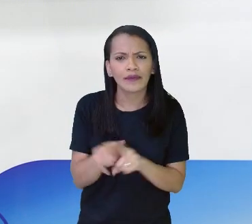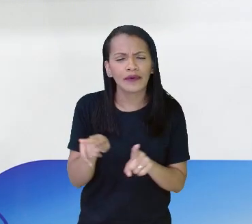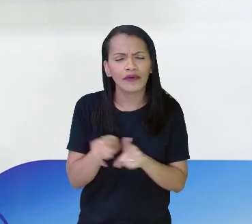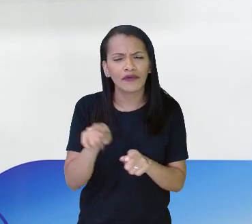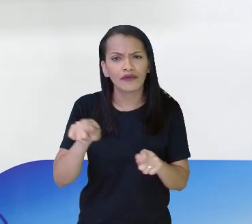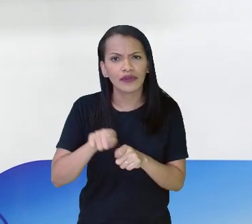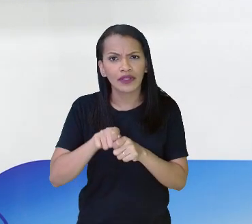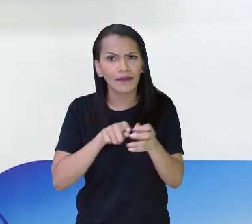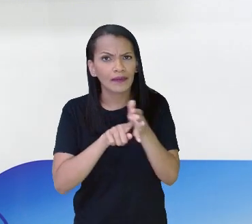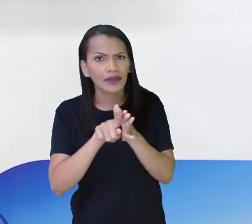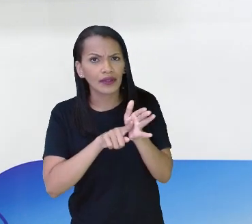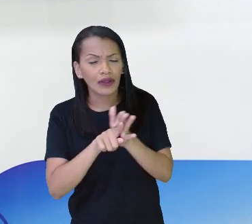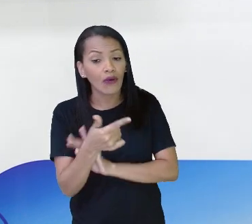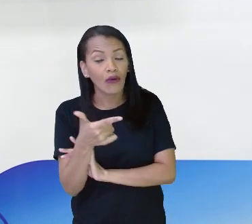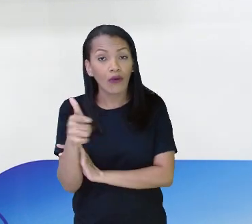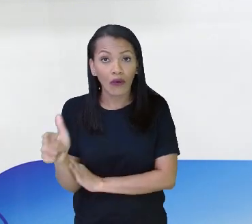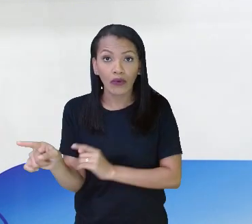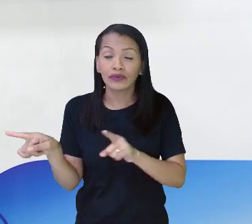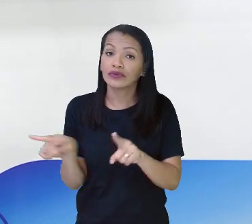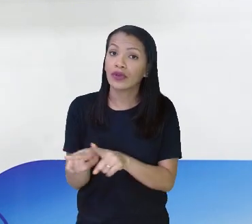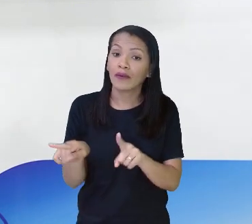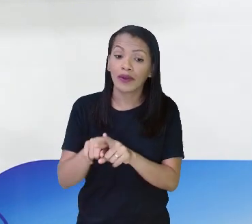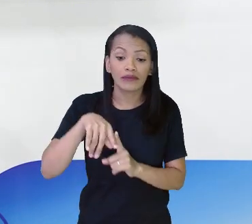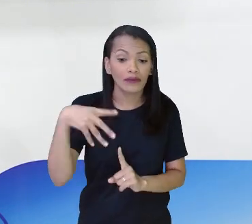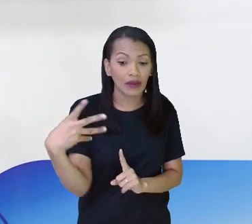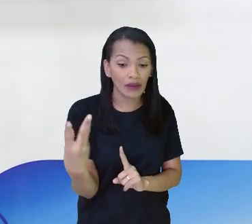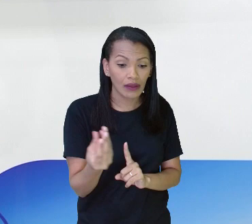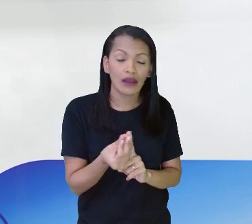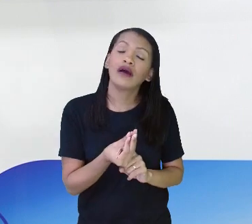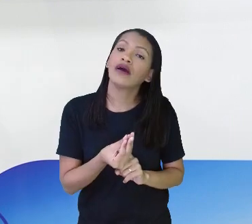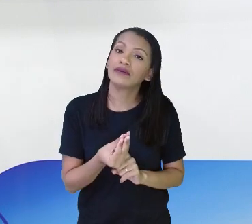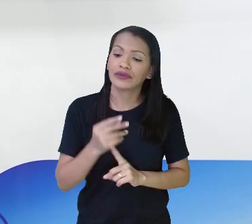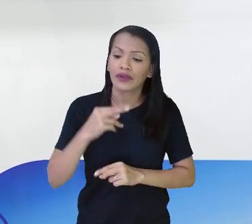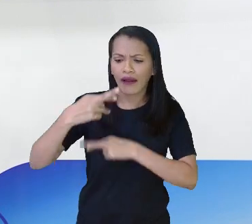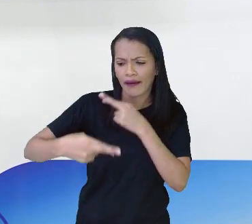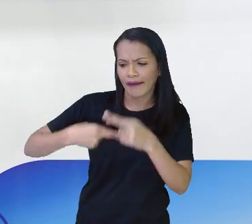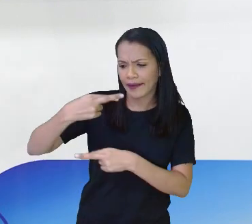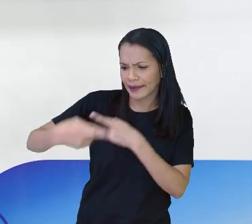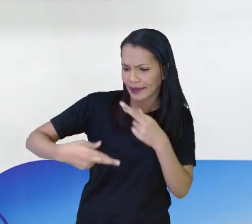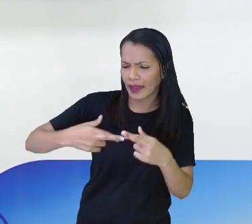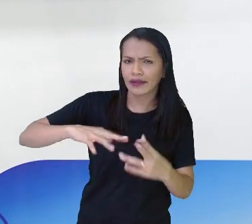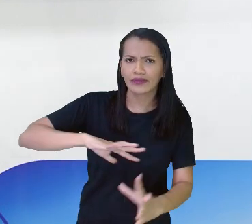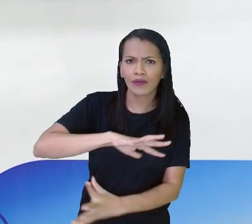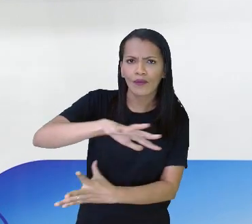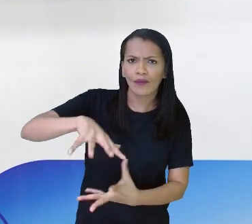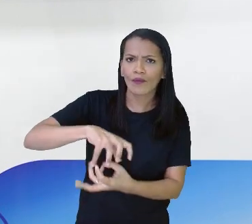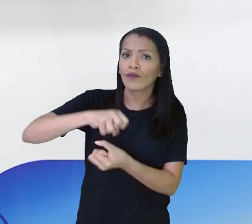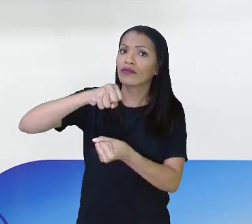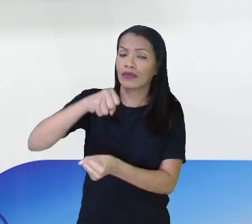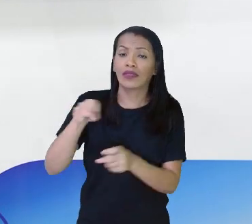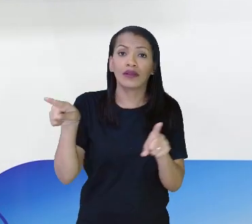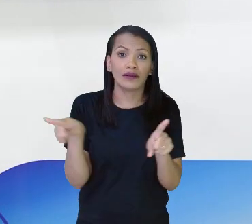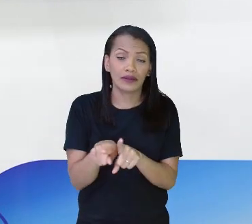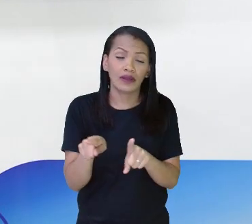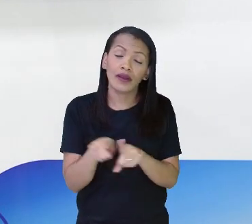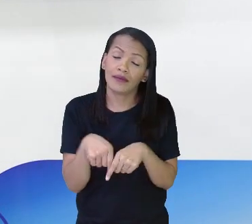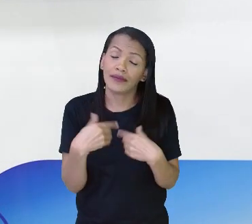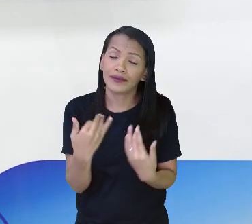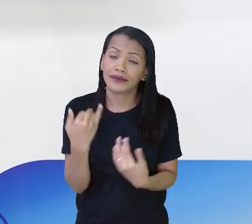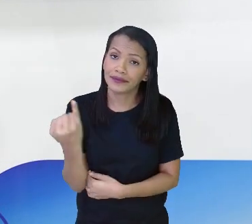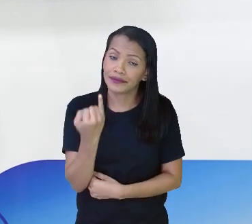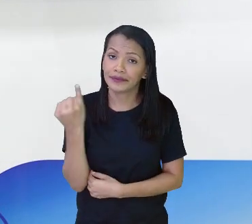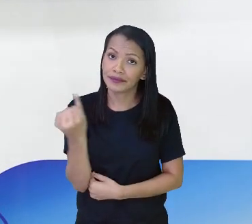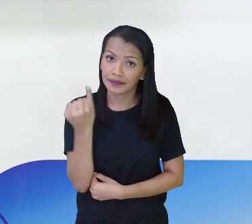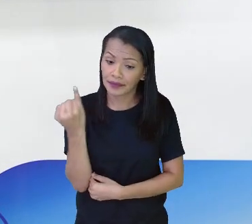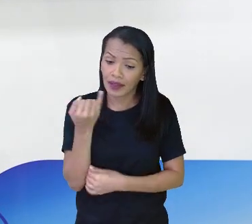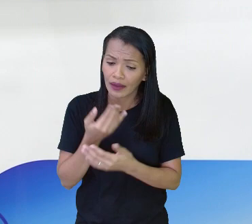pesquisa, outros foram direcionados para a arte, a reciclagem, a sustentabilidade. Então, bem válida aí